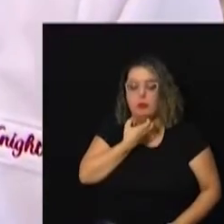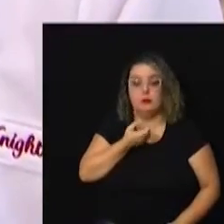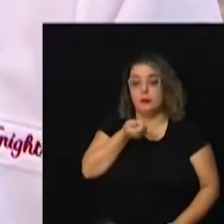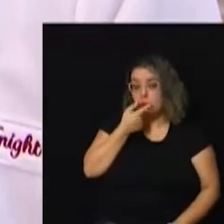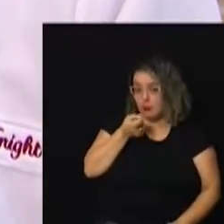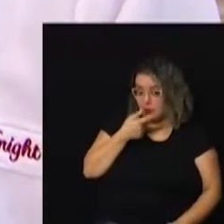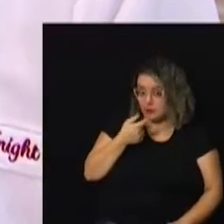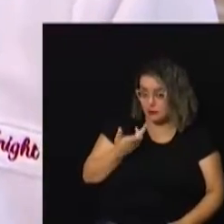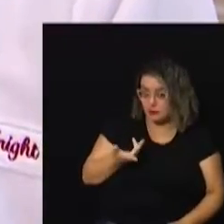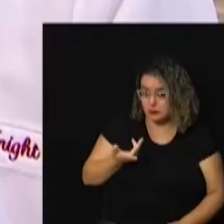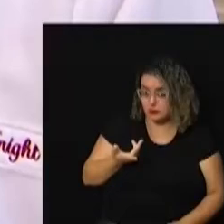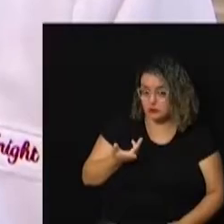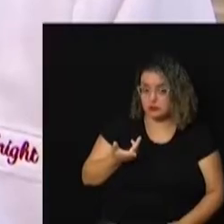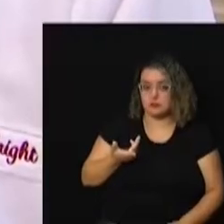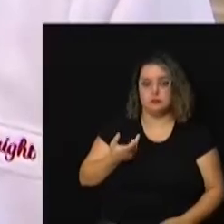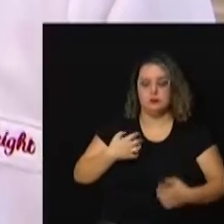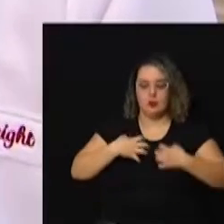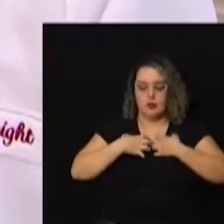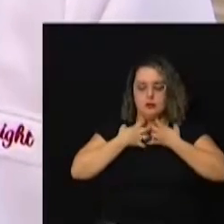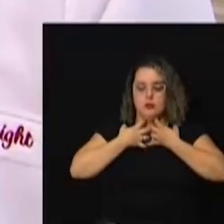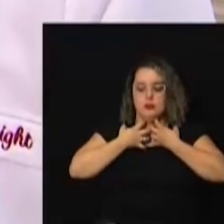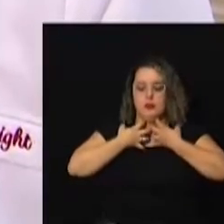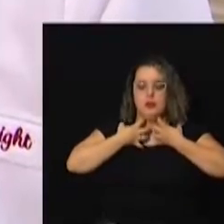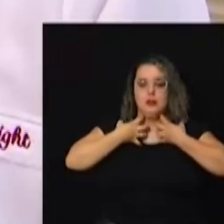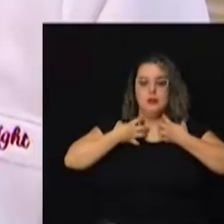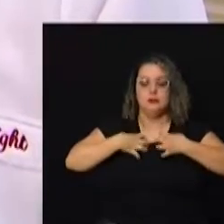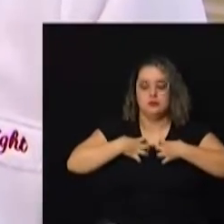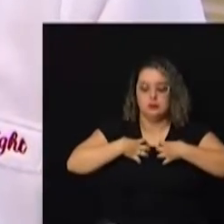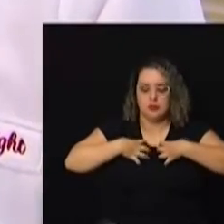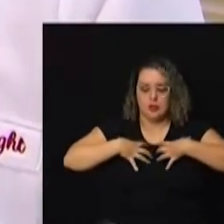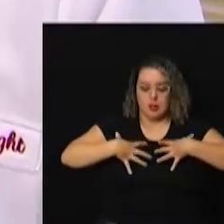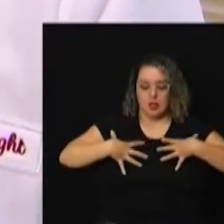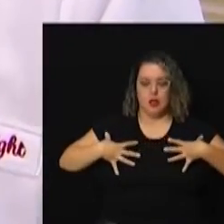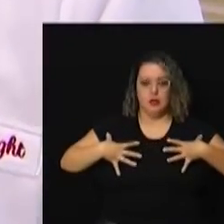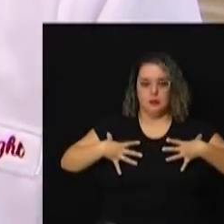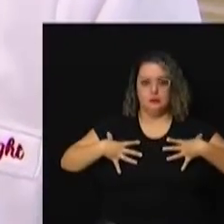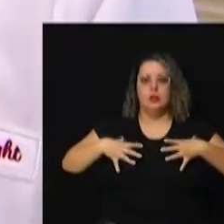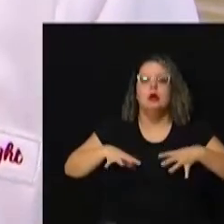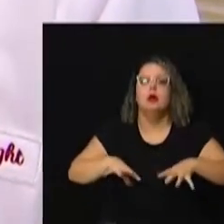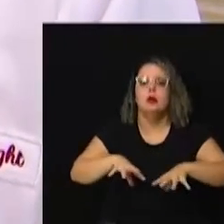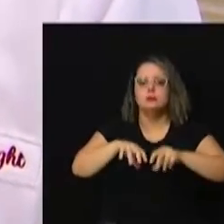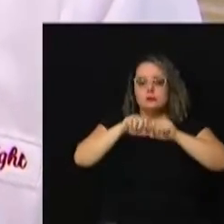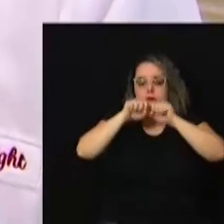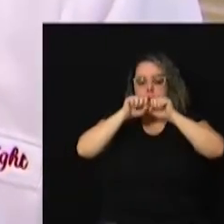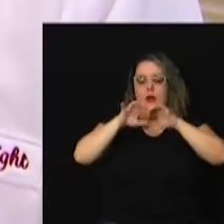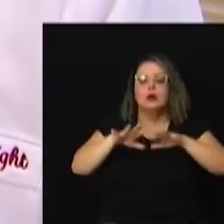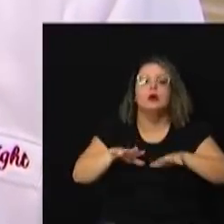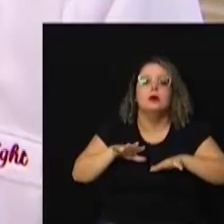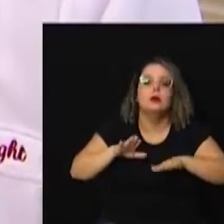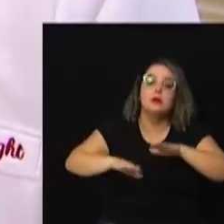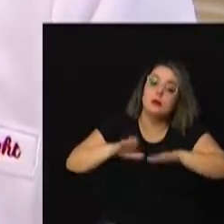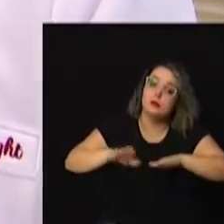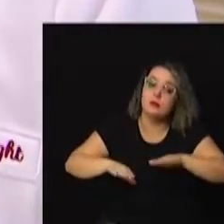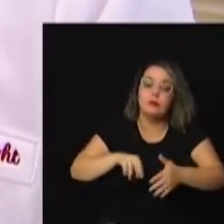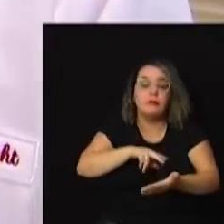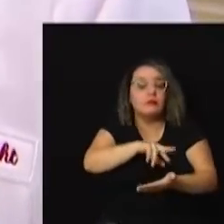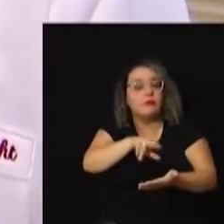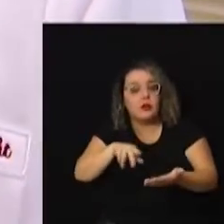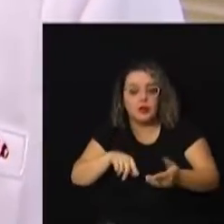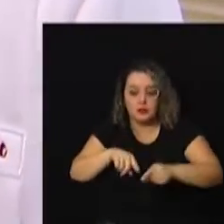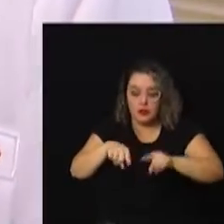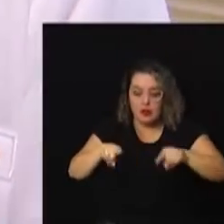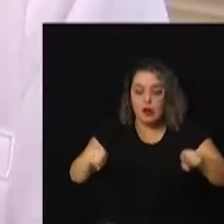a tosse, que é o sinal clínico mais importante do colapso de traqueia. O colapso de traqueia é uma doença progressiva, causada